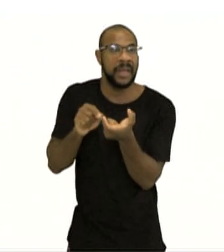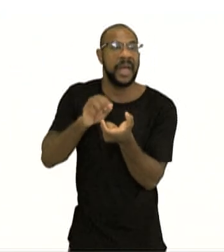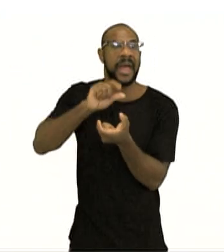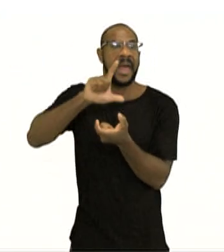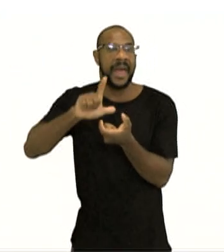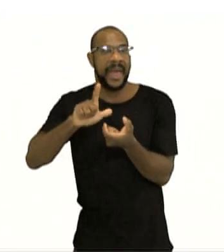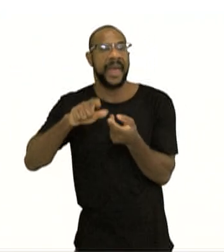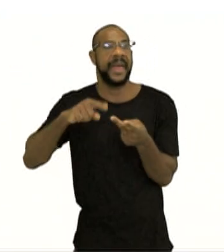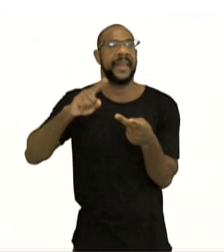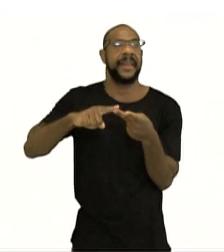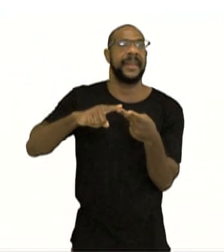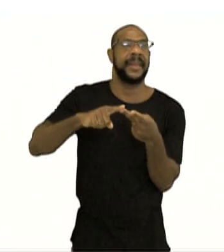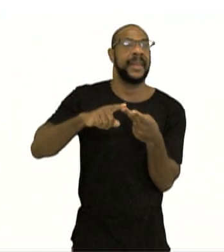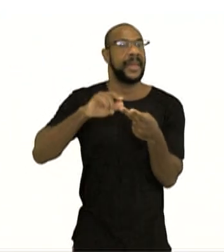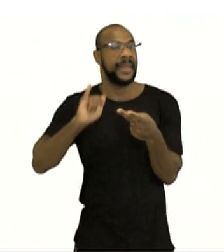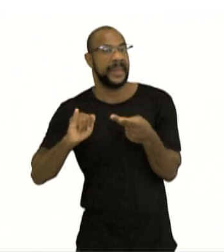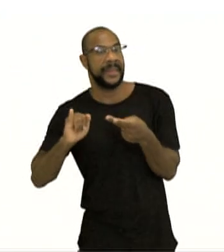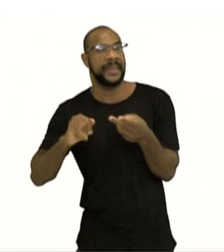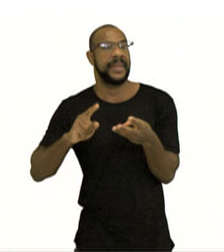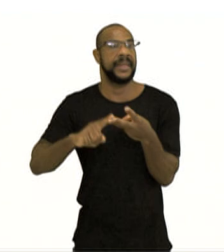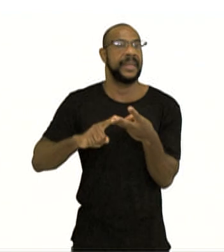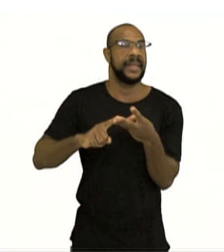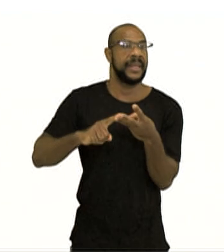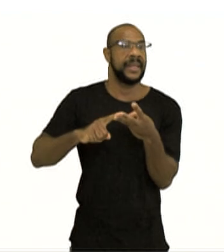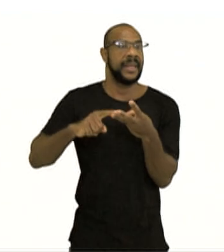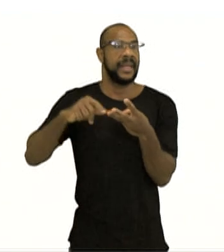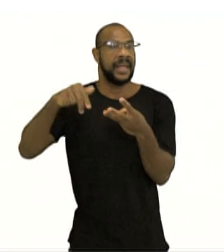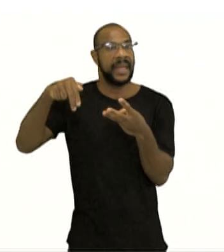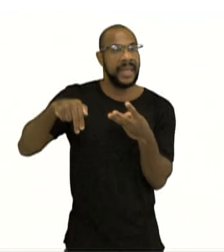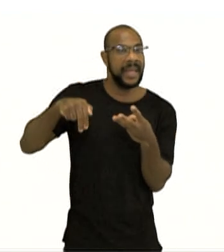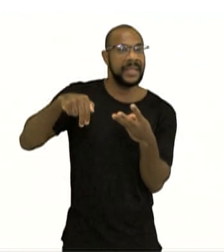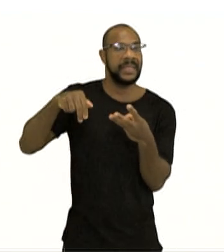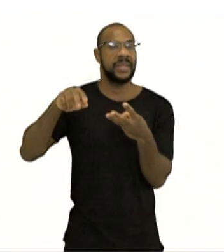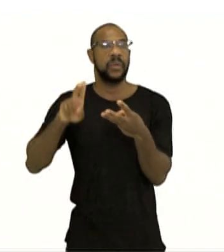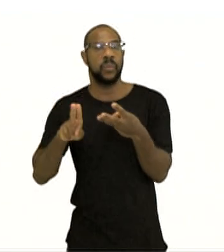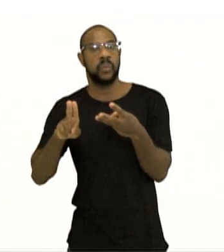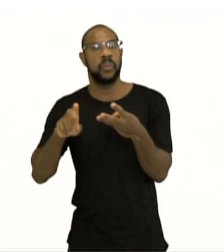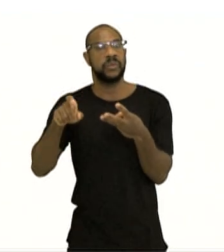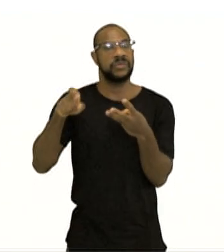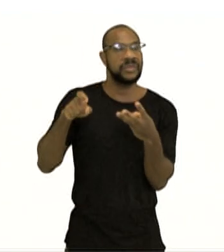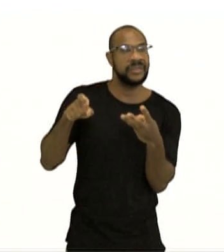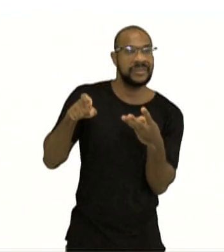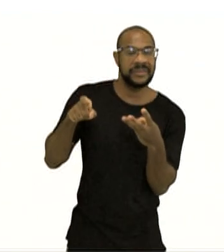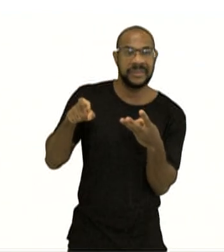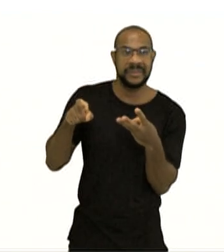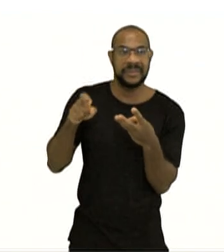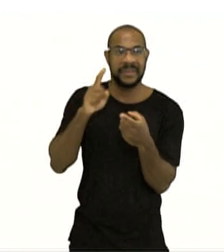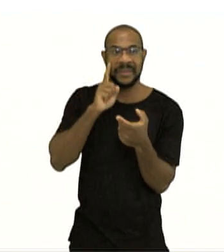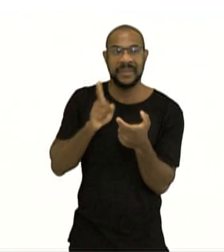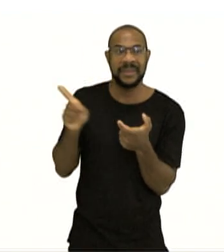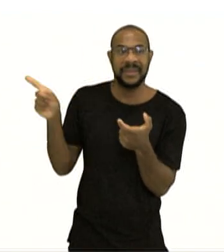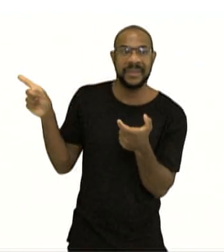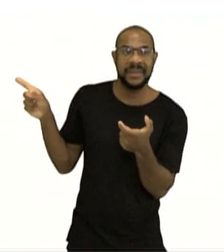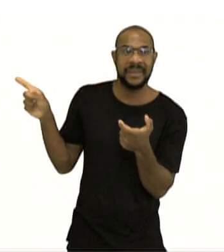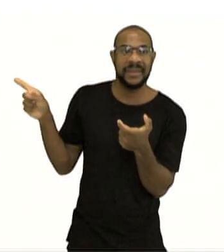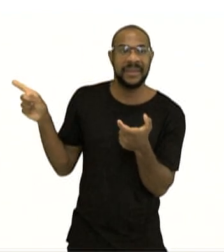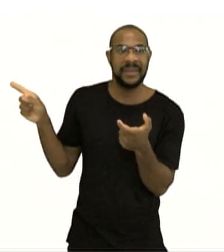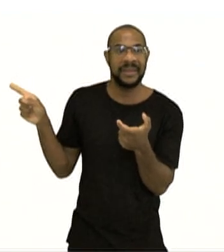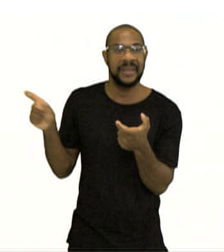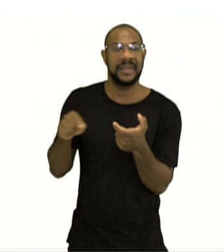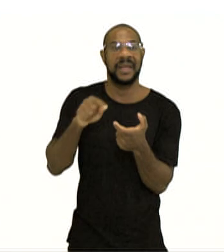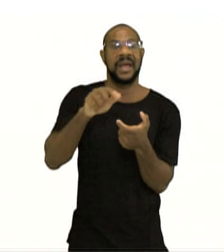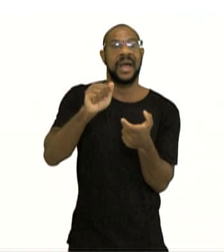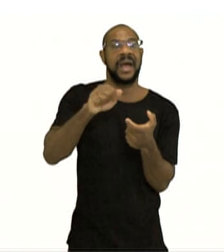L, I, N, U, R, X, A, com tio,